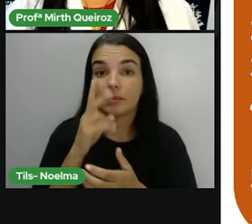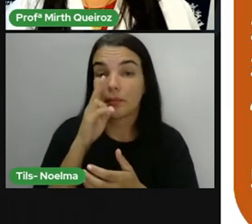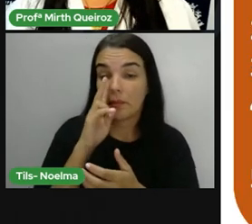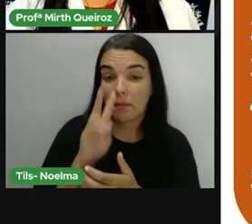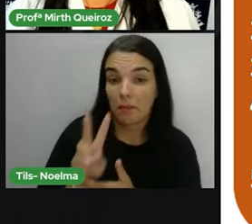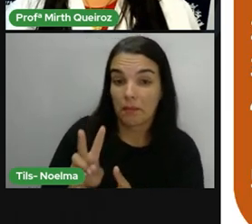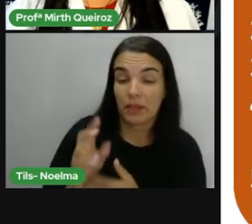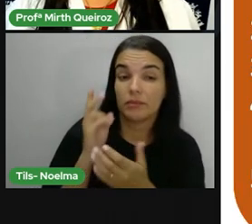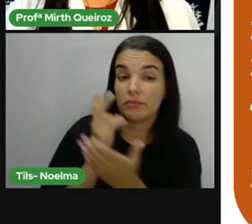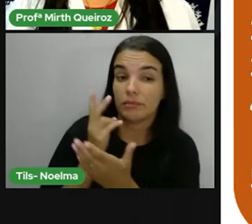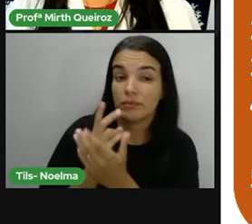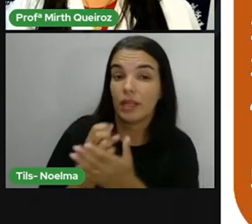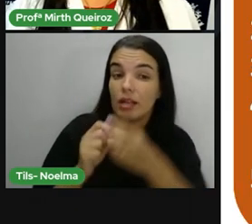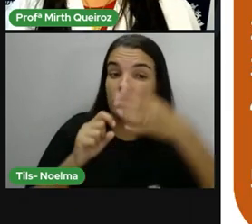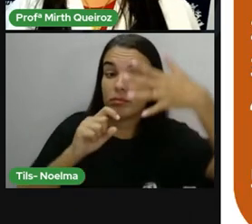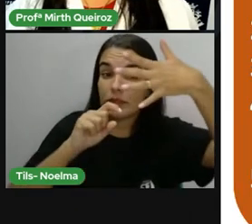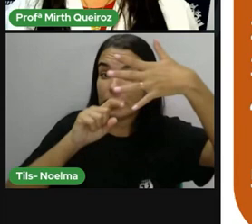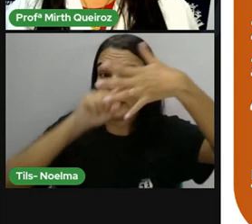Então, nós temos aqui